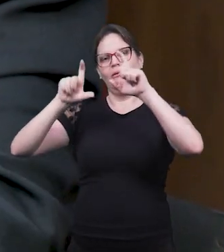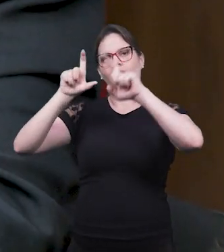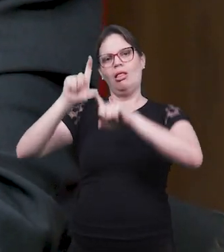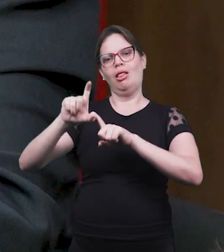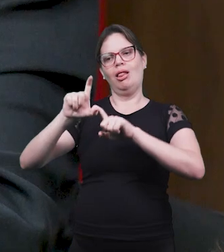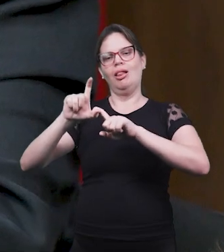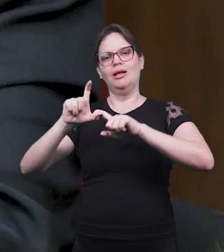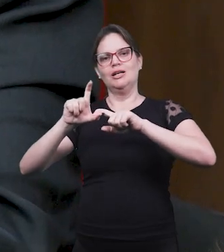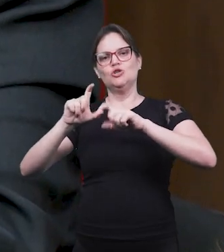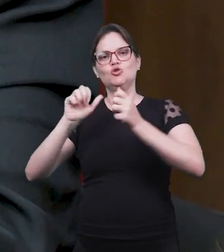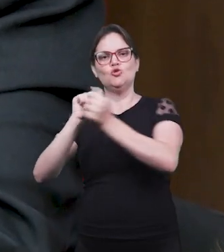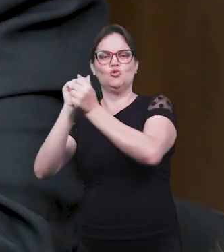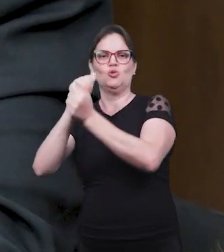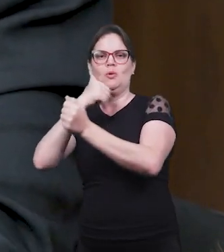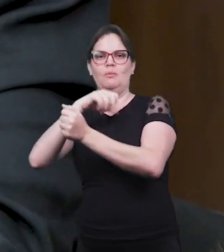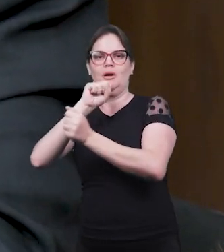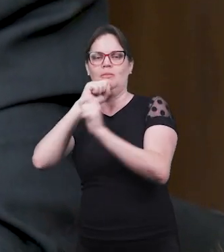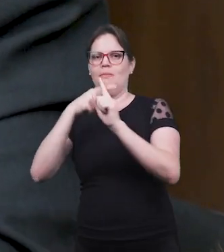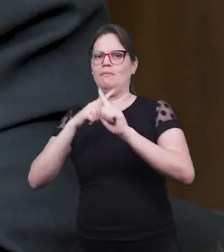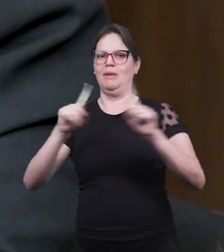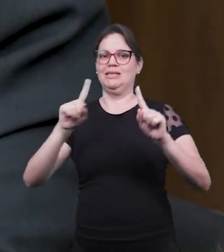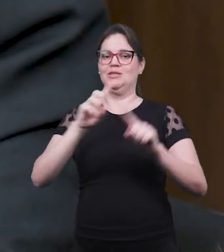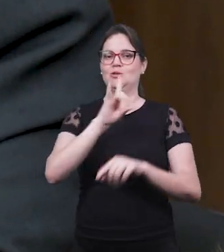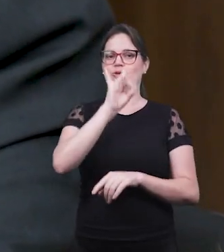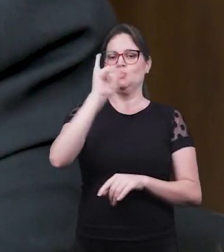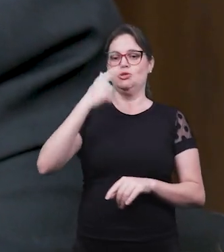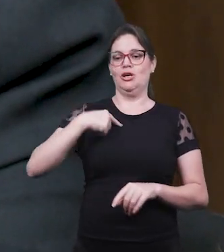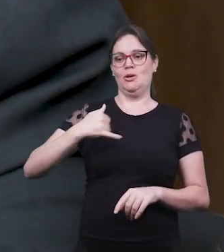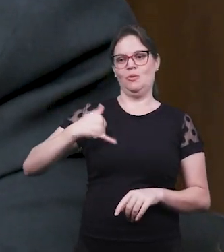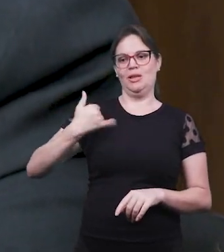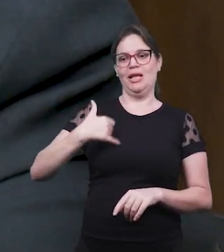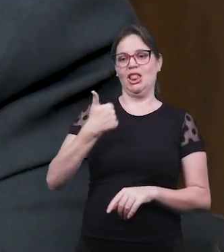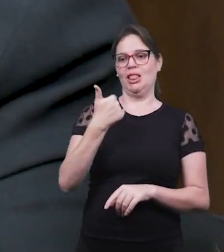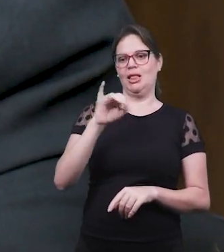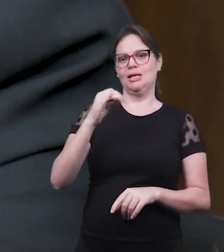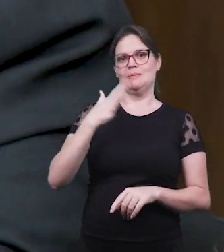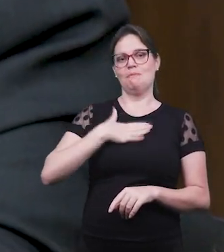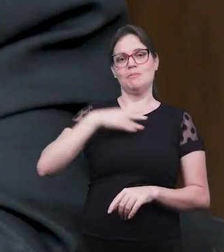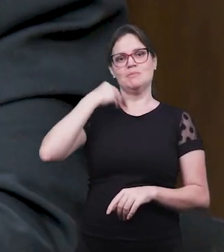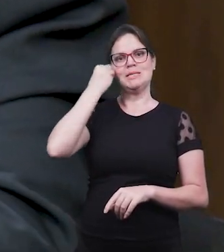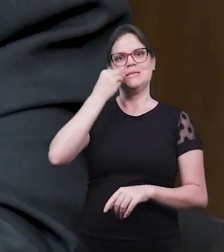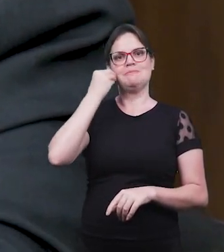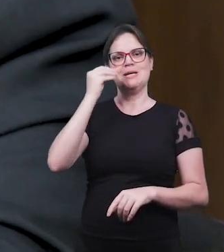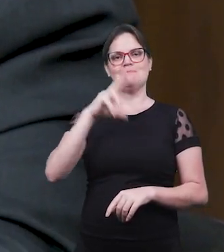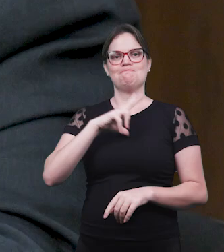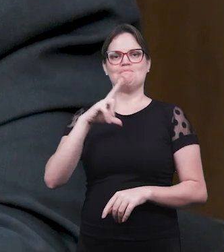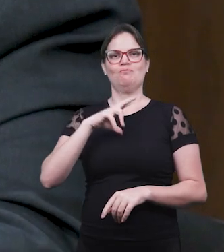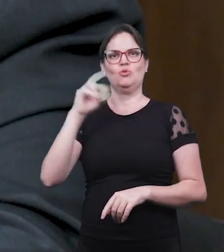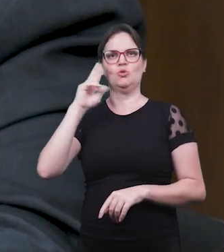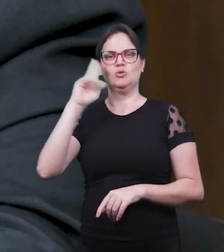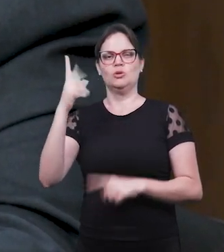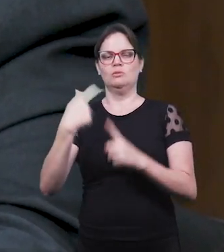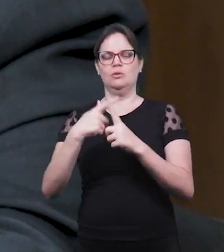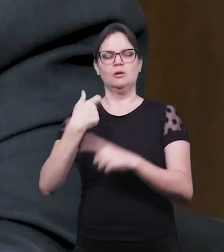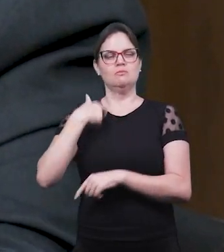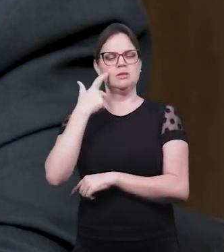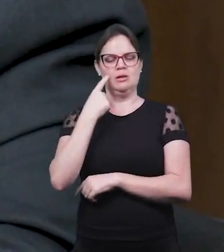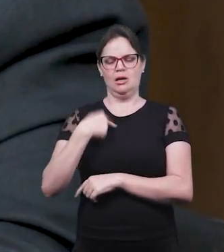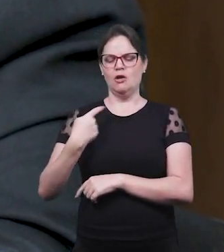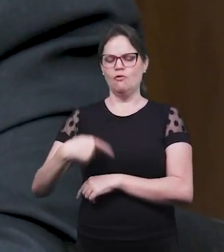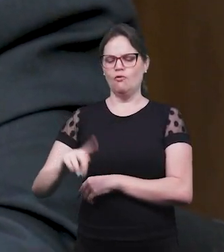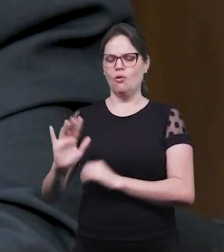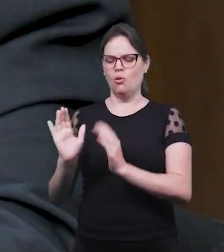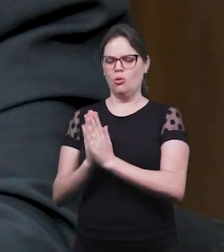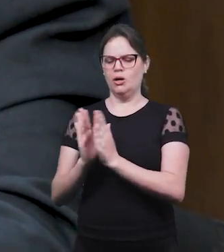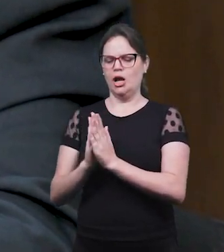Até o dia que eu tive a minha experiência com o Senhor, eu tinha 10 anos de idade, me lembro desse dia, do dia que eu fiz, eu vou orar e eu quero ver a resposta